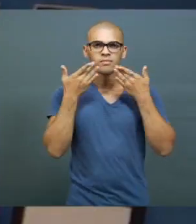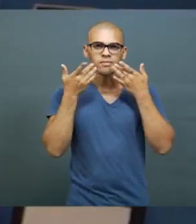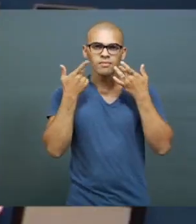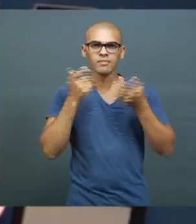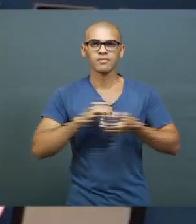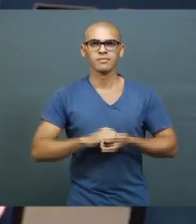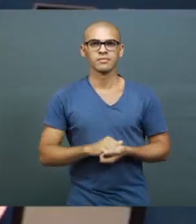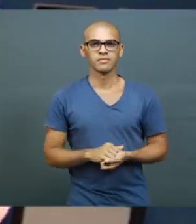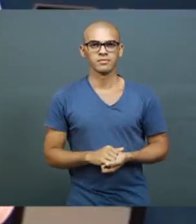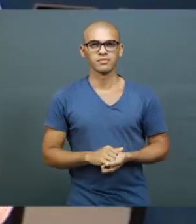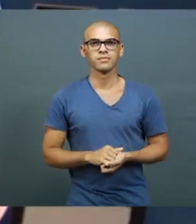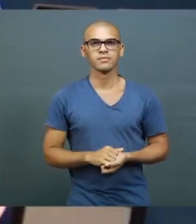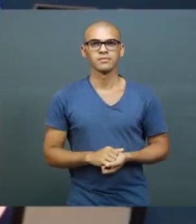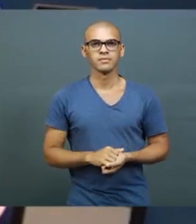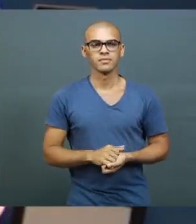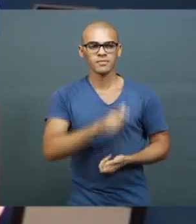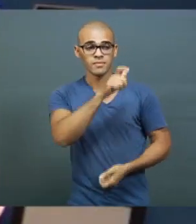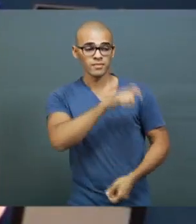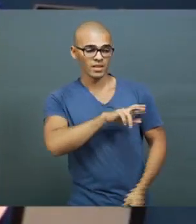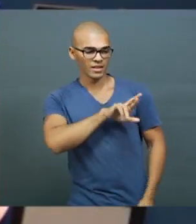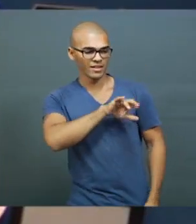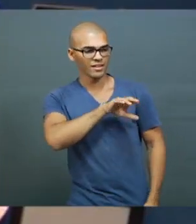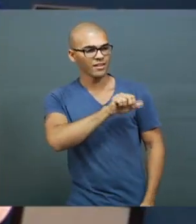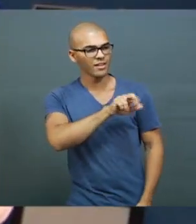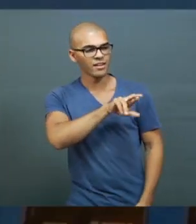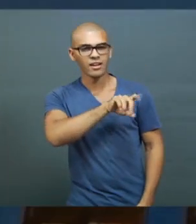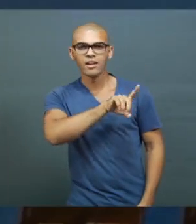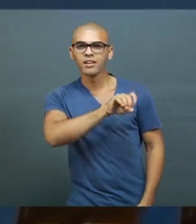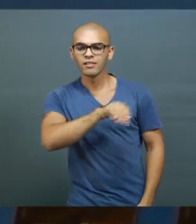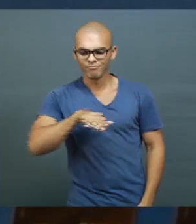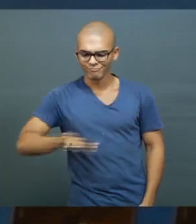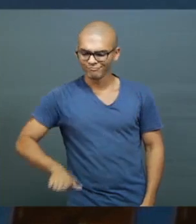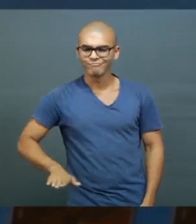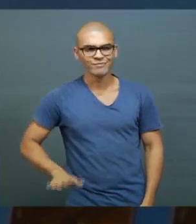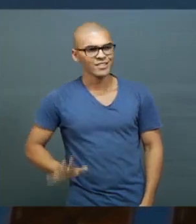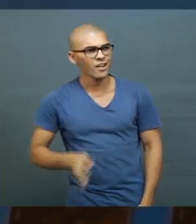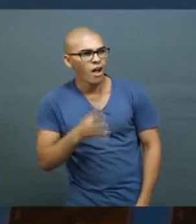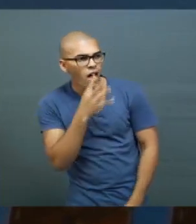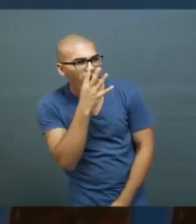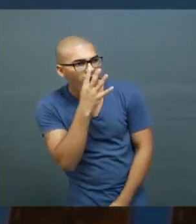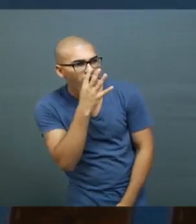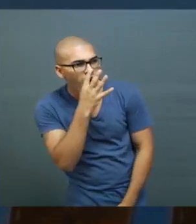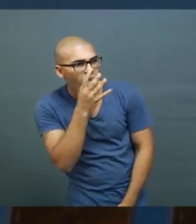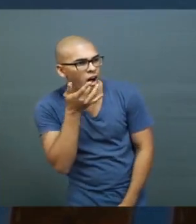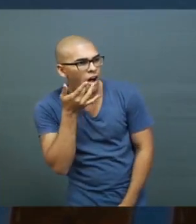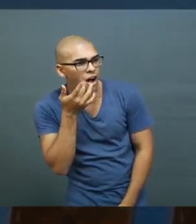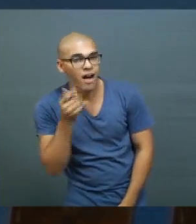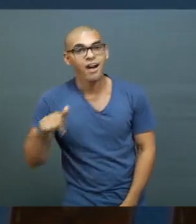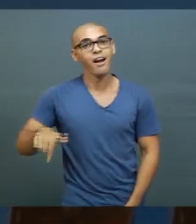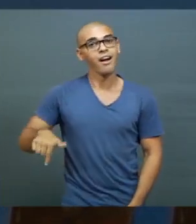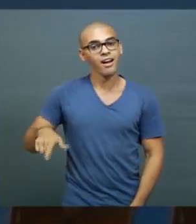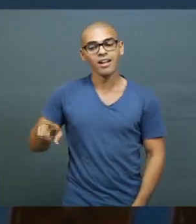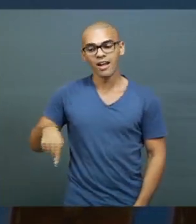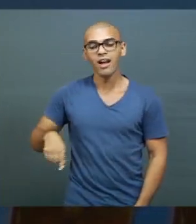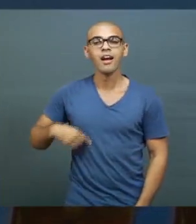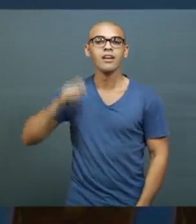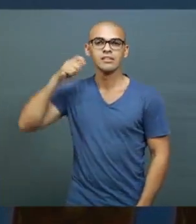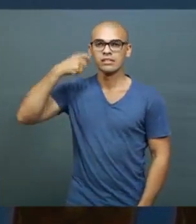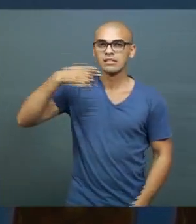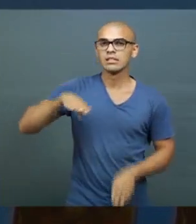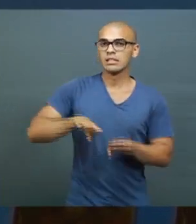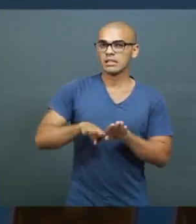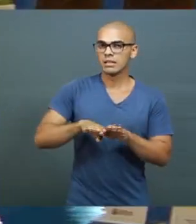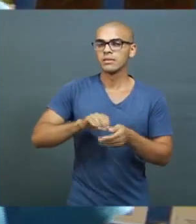Ricardo se encantou pela arte do teatro ainda na infância. Para o ator e professor, a vida sempre aconteceu nos palcos e